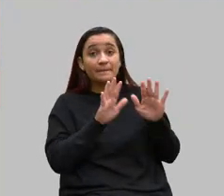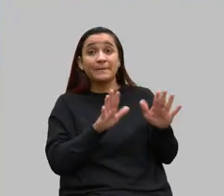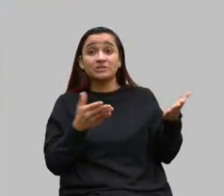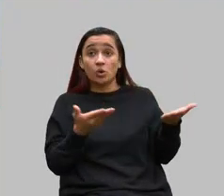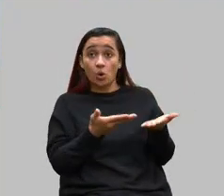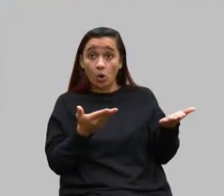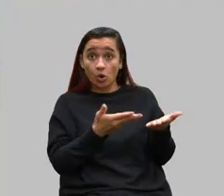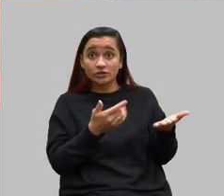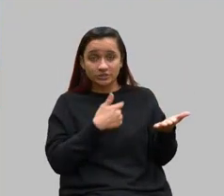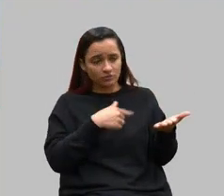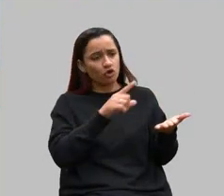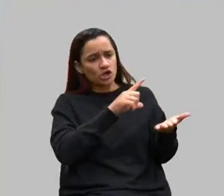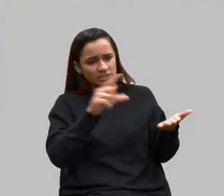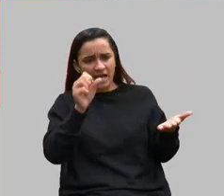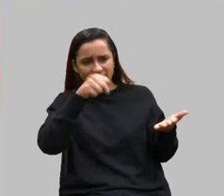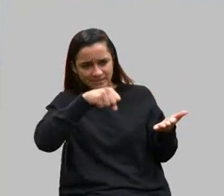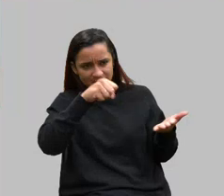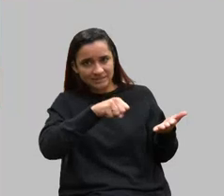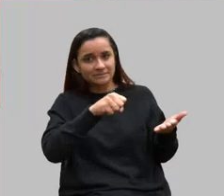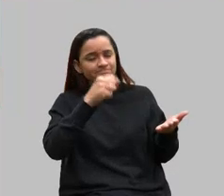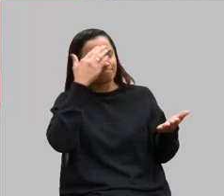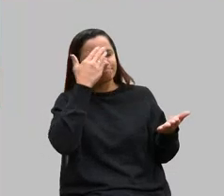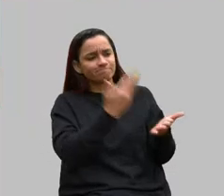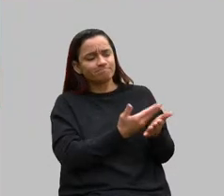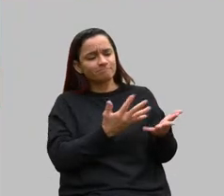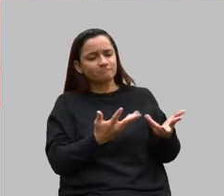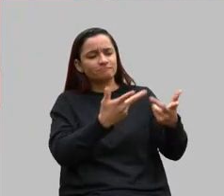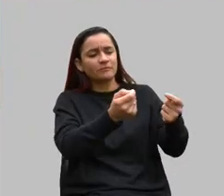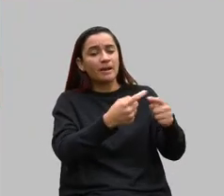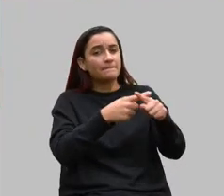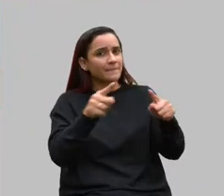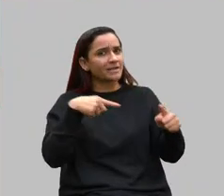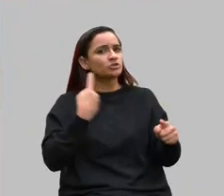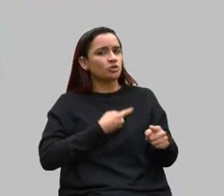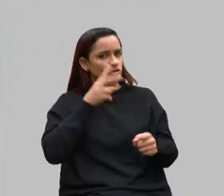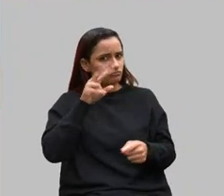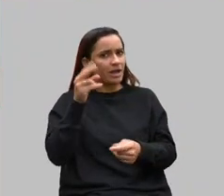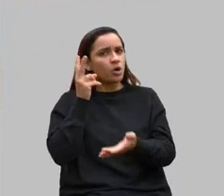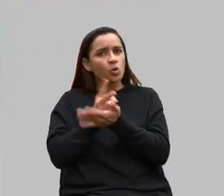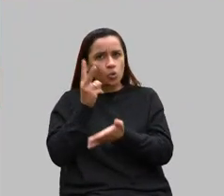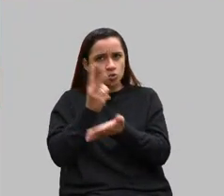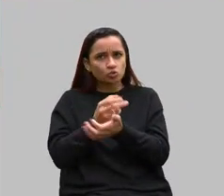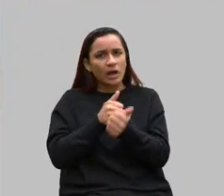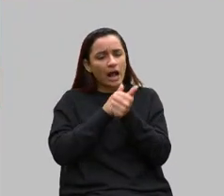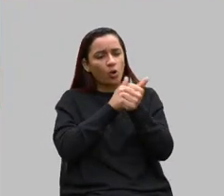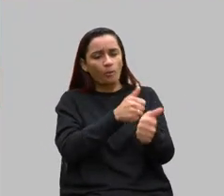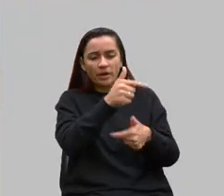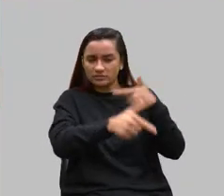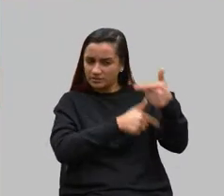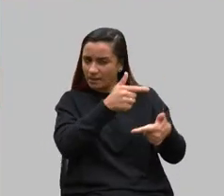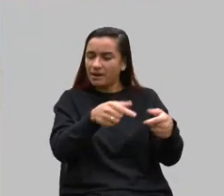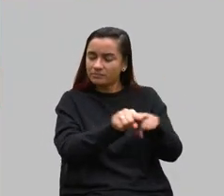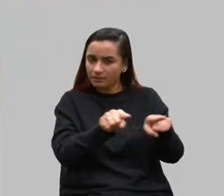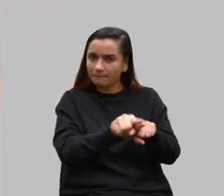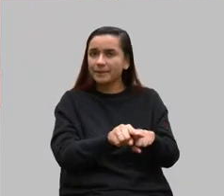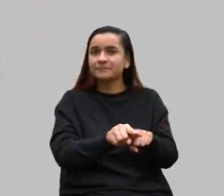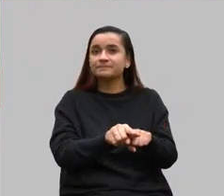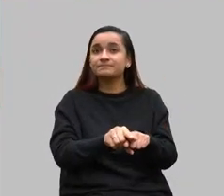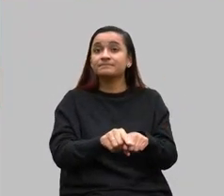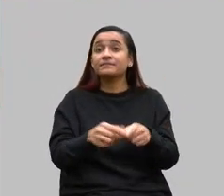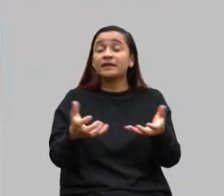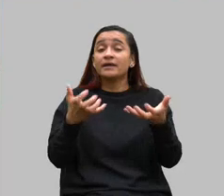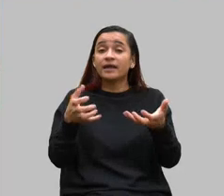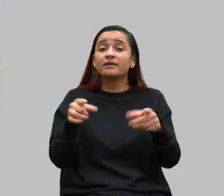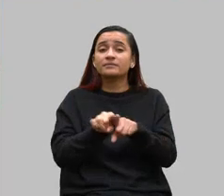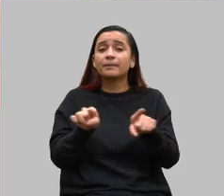saindo aqui sim com essa minha esperança Renovada Mas nós vamos continuar acompanhando o trabalho de vocês e quero também